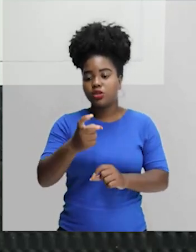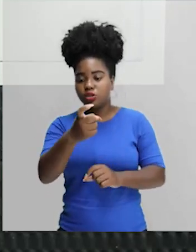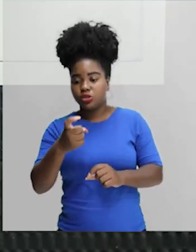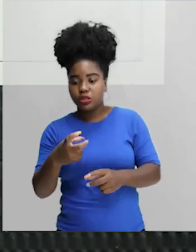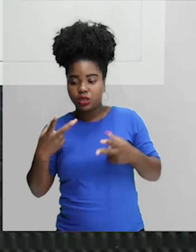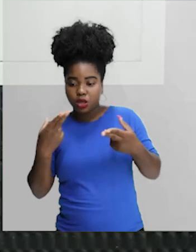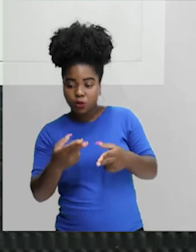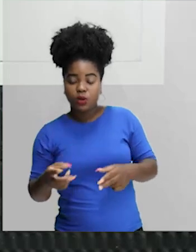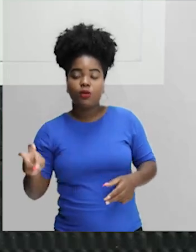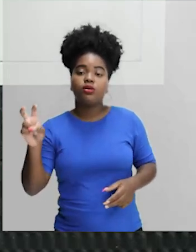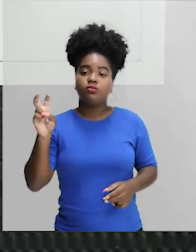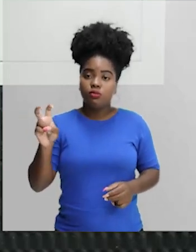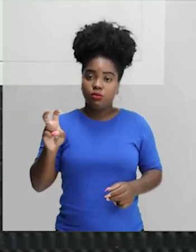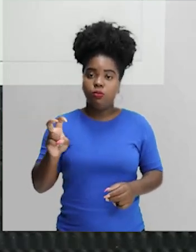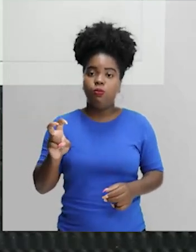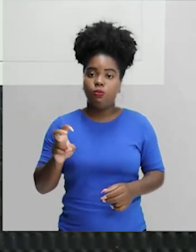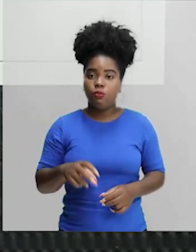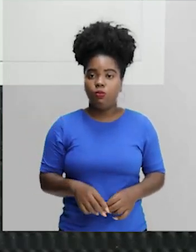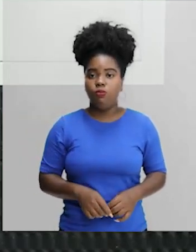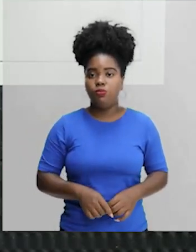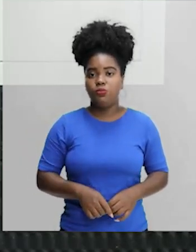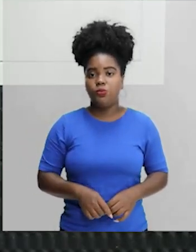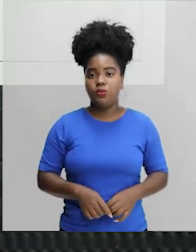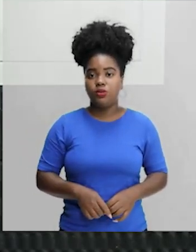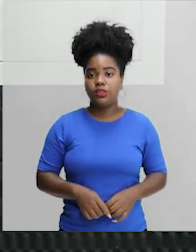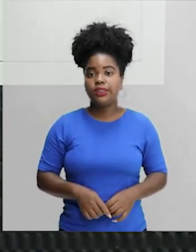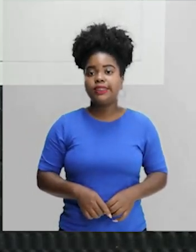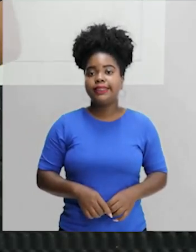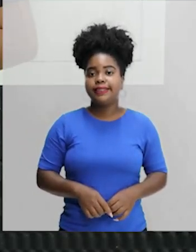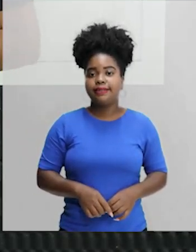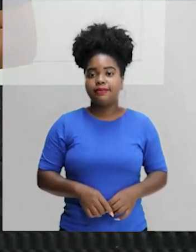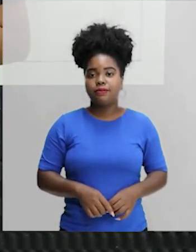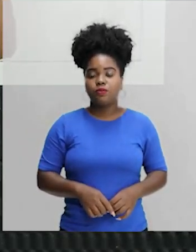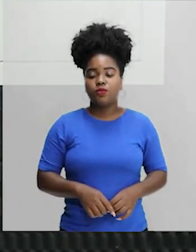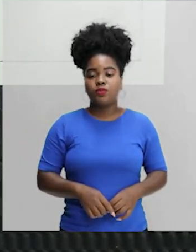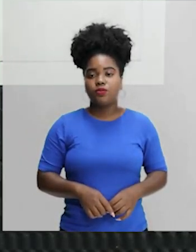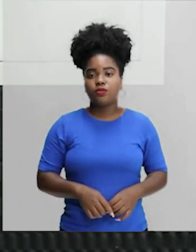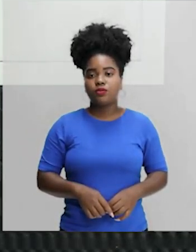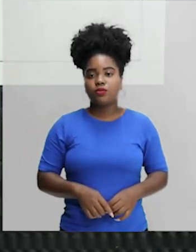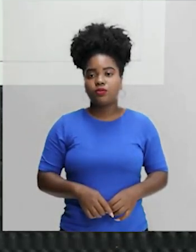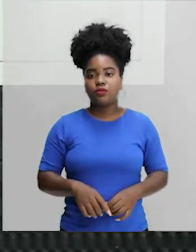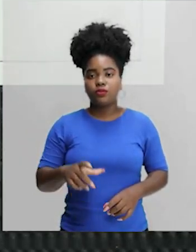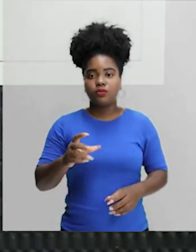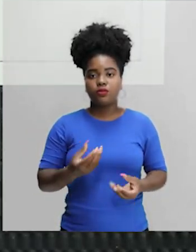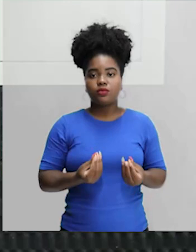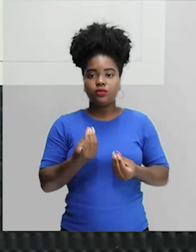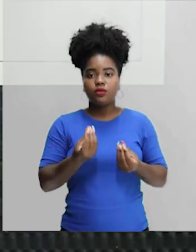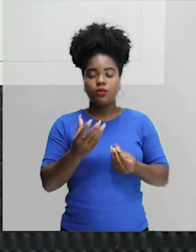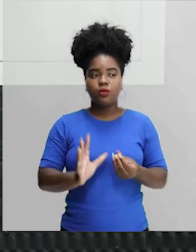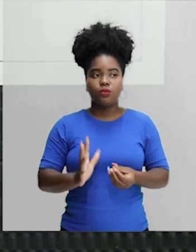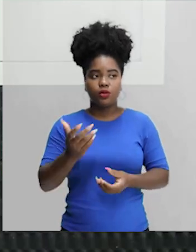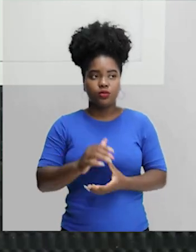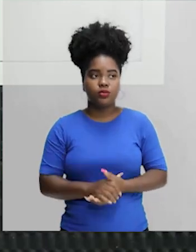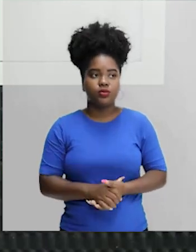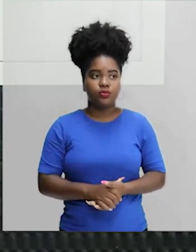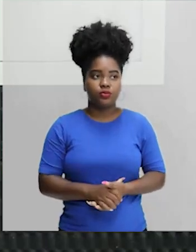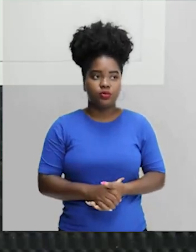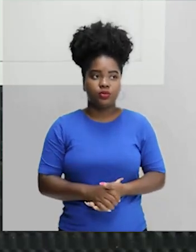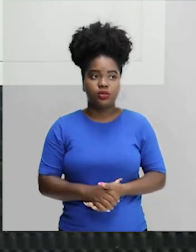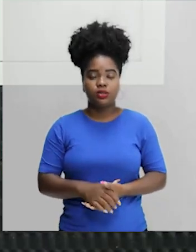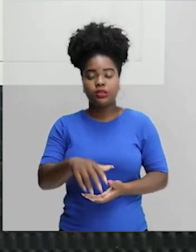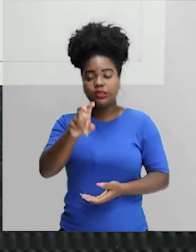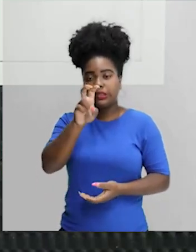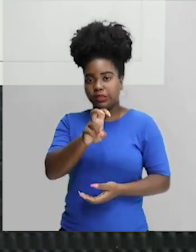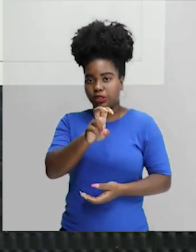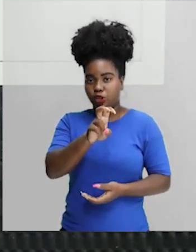igual a 5, né? Então, esse elemento aí é a raiz. Você vai colocar aqui, ó, à esquerda do